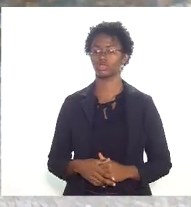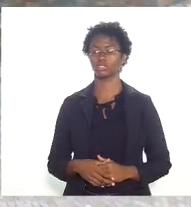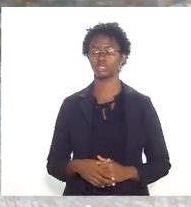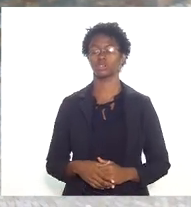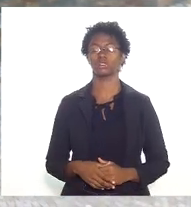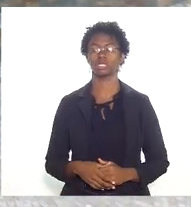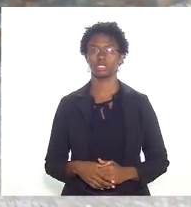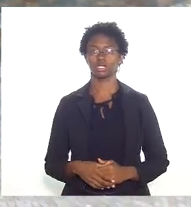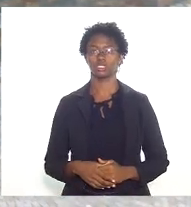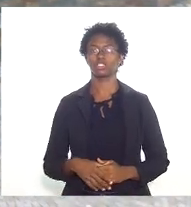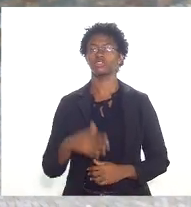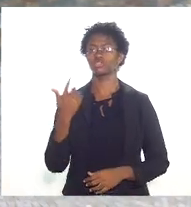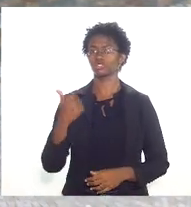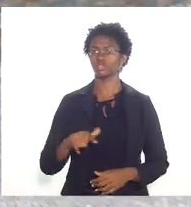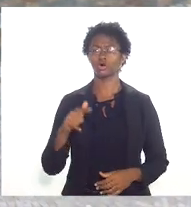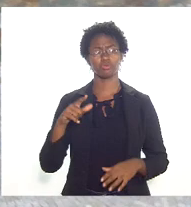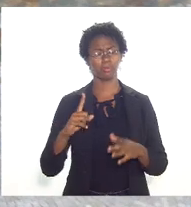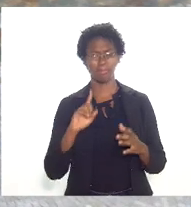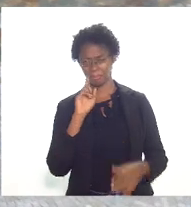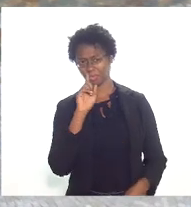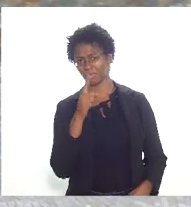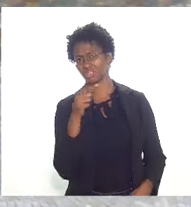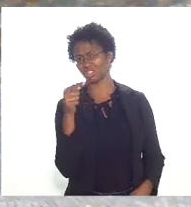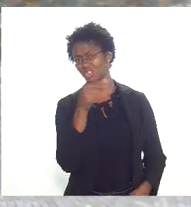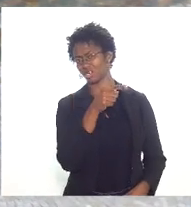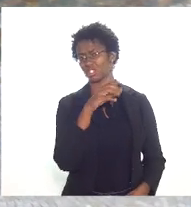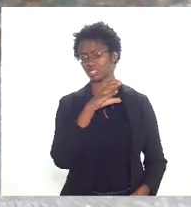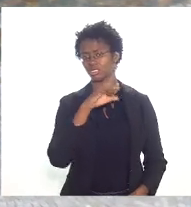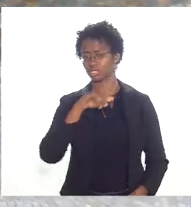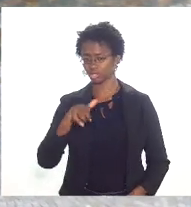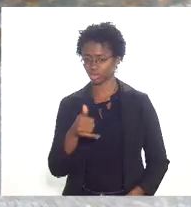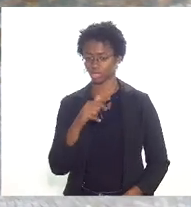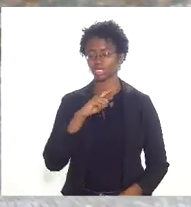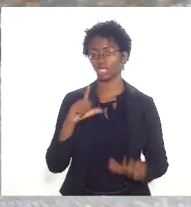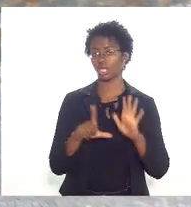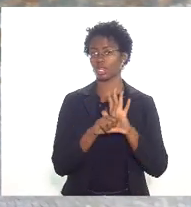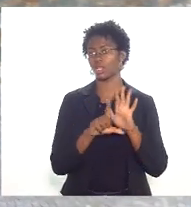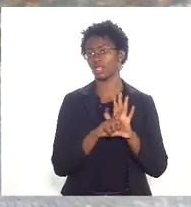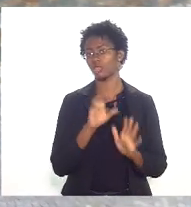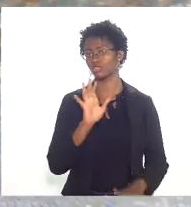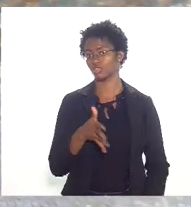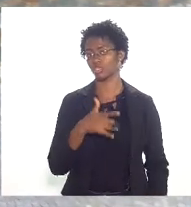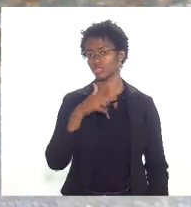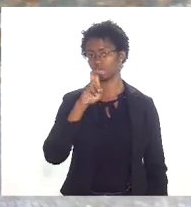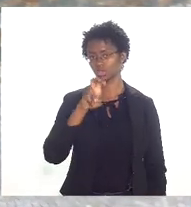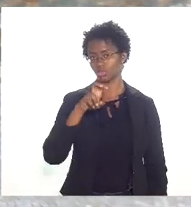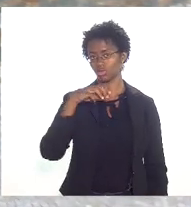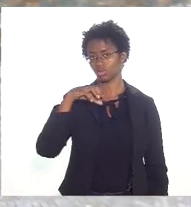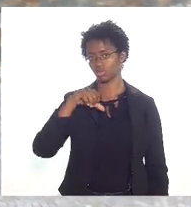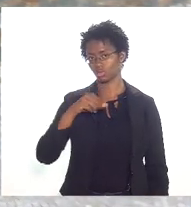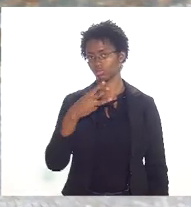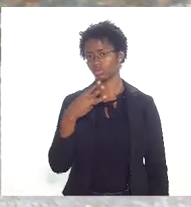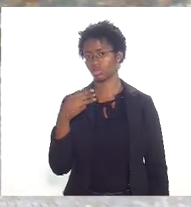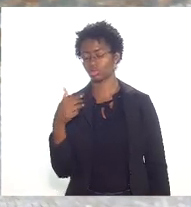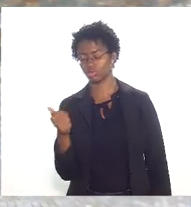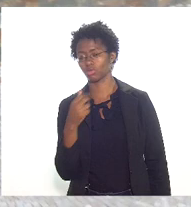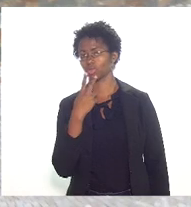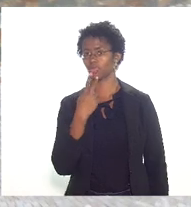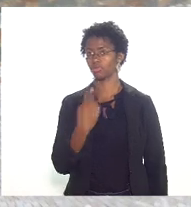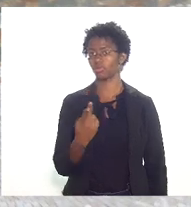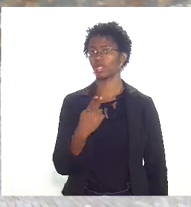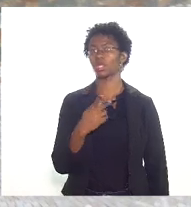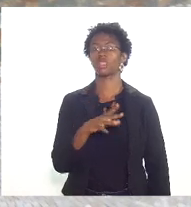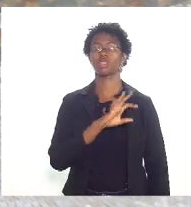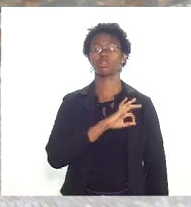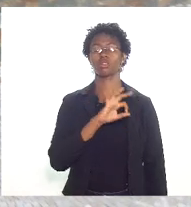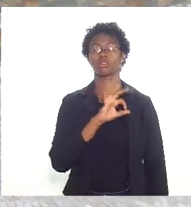remeter esse novamente os projetos a ccj porque já uma lei 5931 de 2015 que dispõe a delegacia